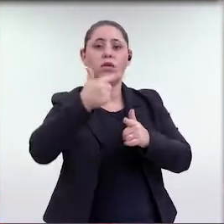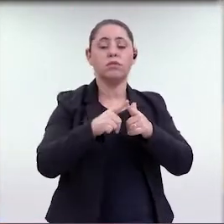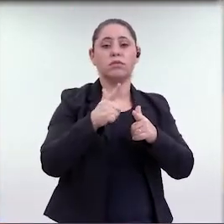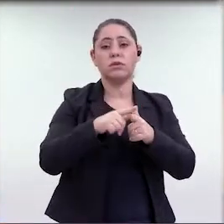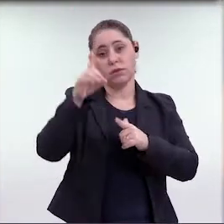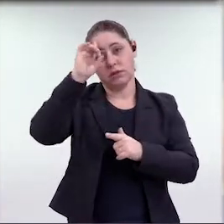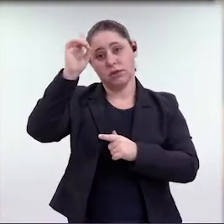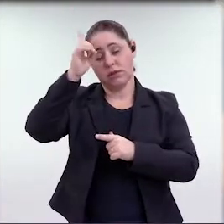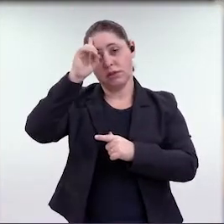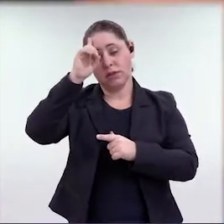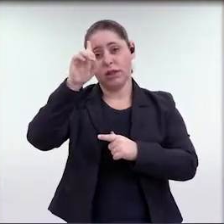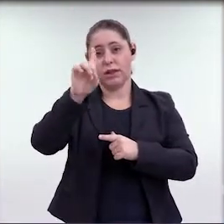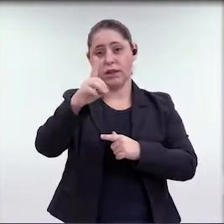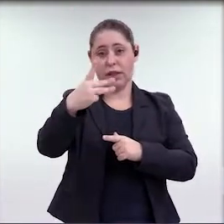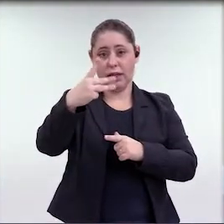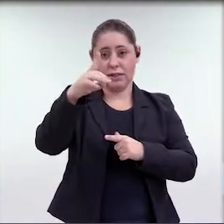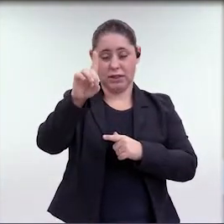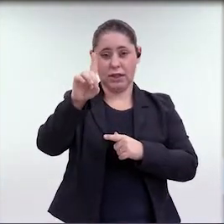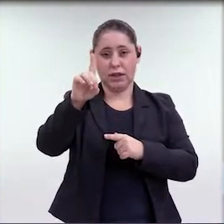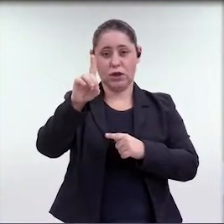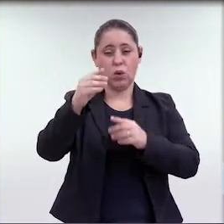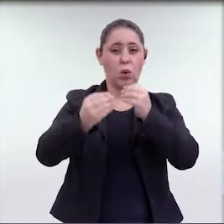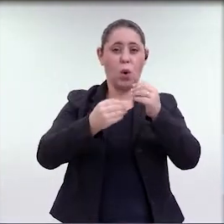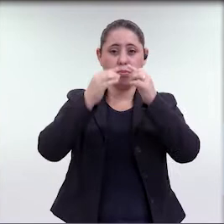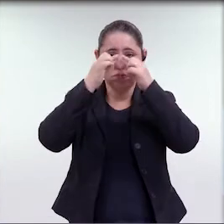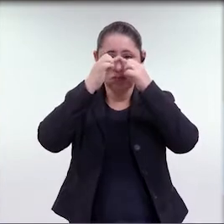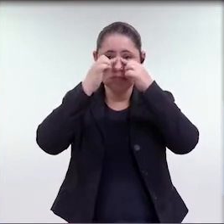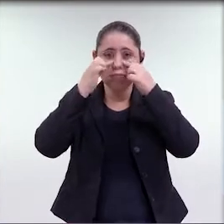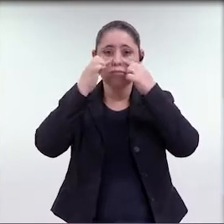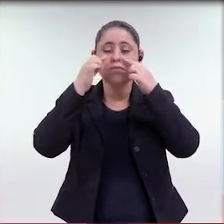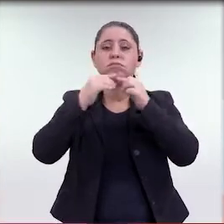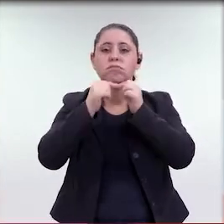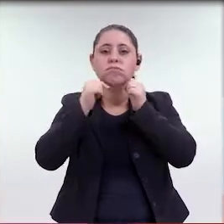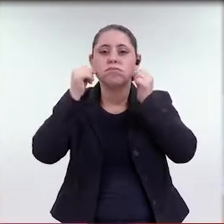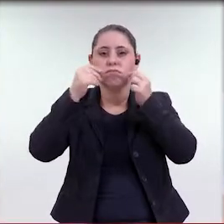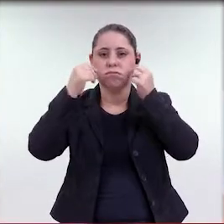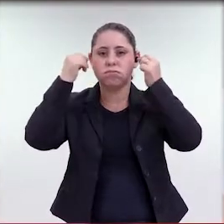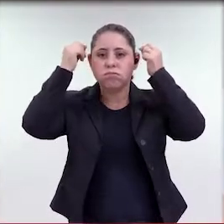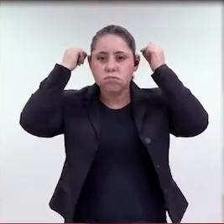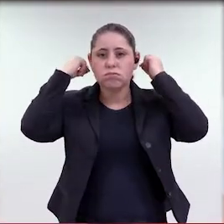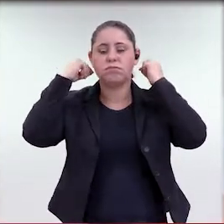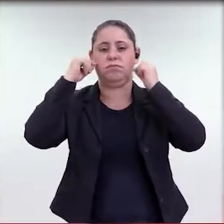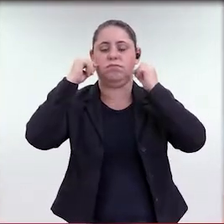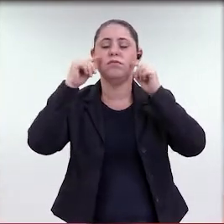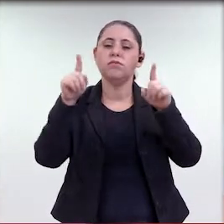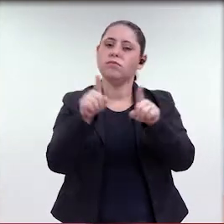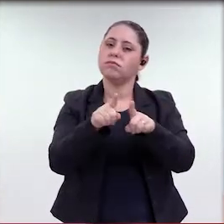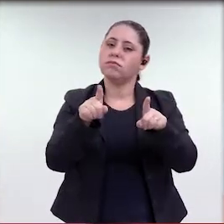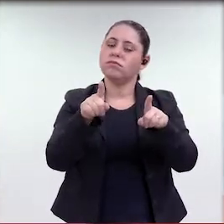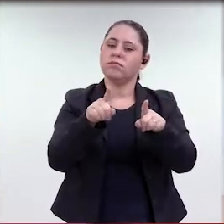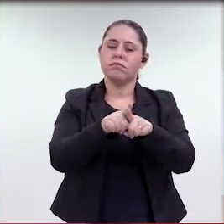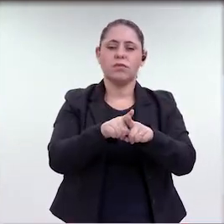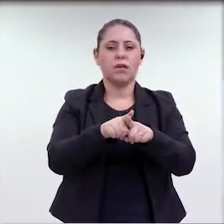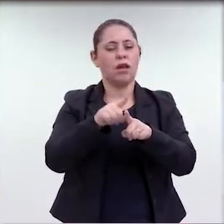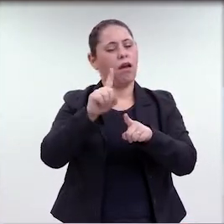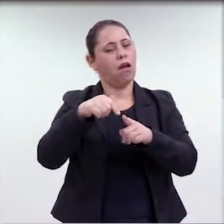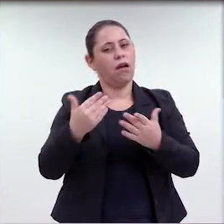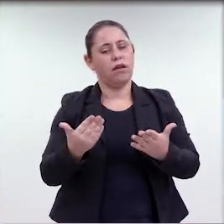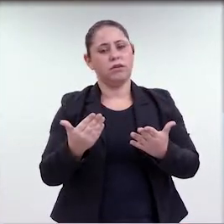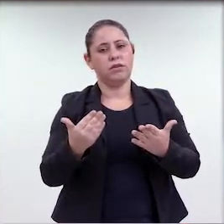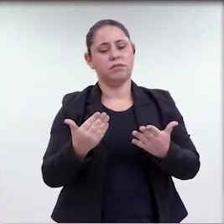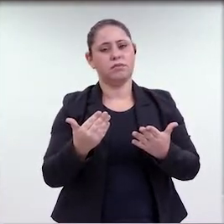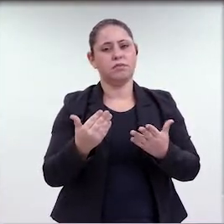dia. Então, tem a máscara 3D, que ela vai encaixar de um jeito diferente. Encaixa aqui na orelha também, atrás,